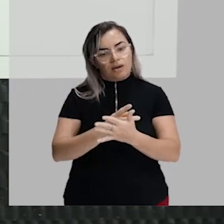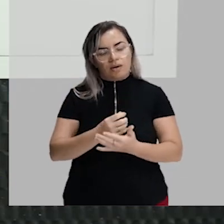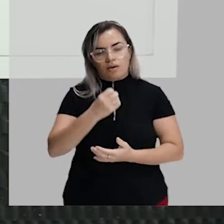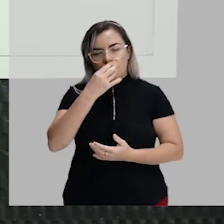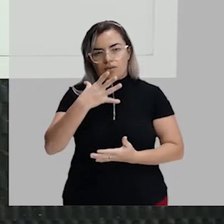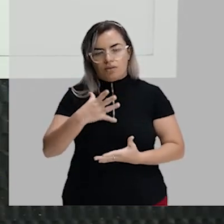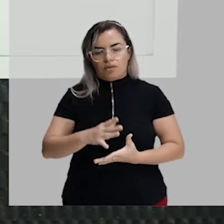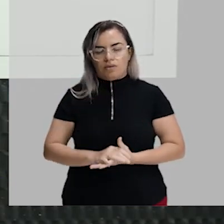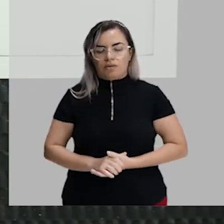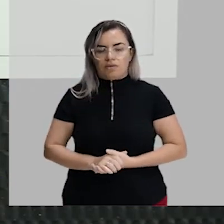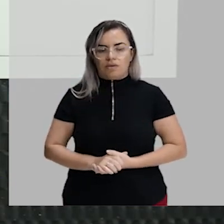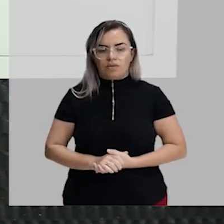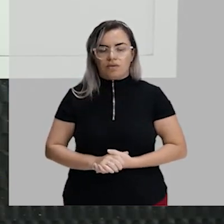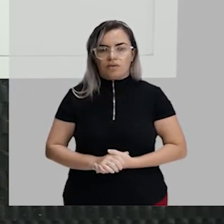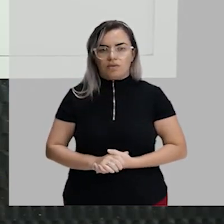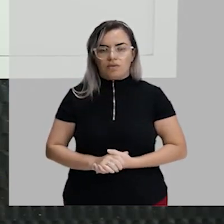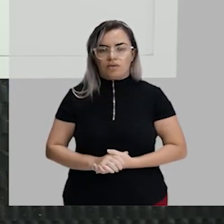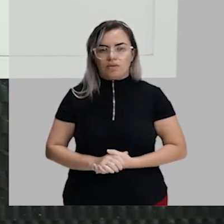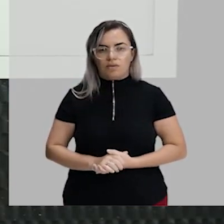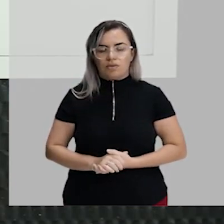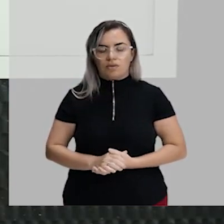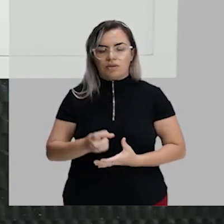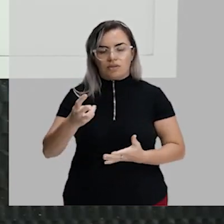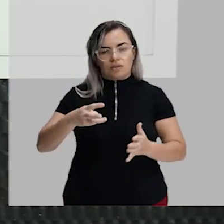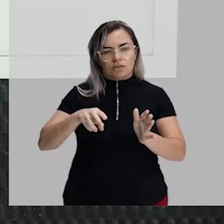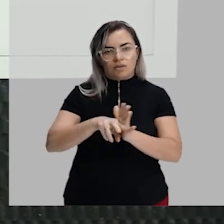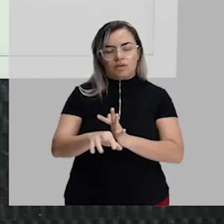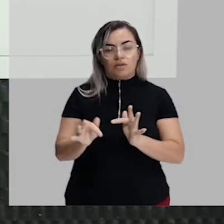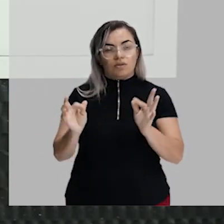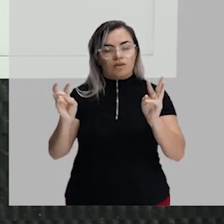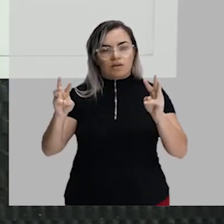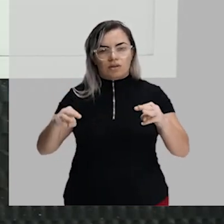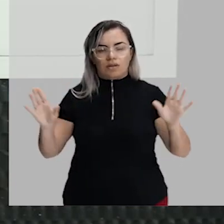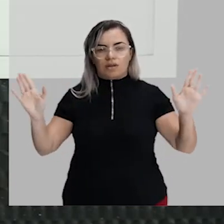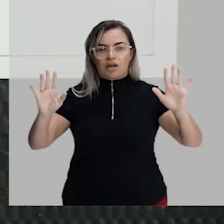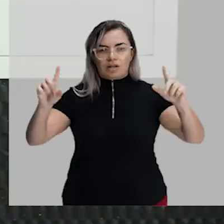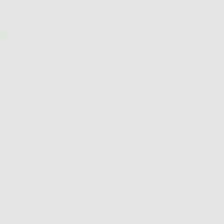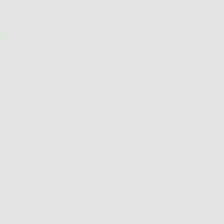Bom, então com essa questão nós finalizamos a aula de hoje e até a próxima.